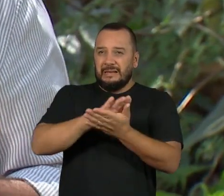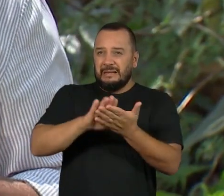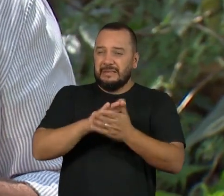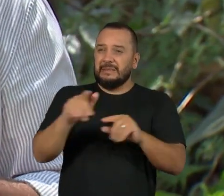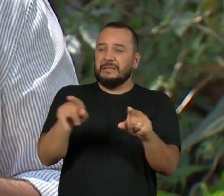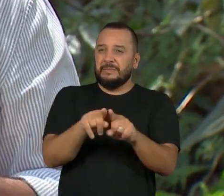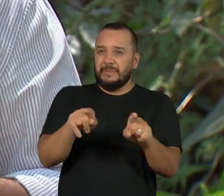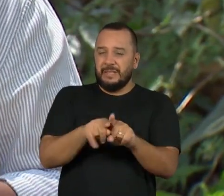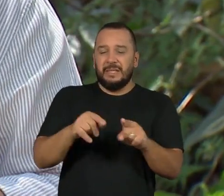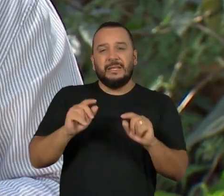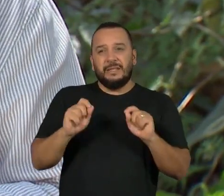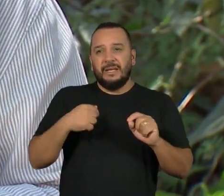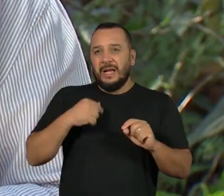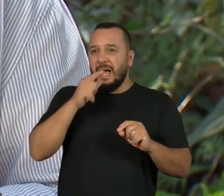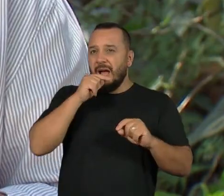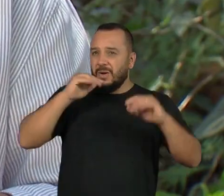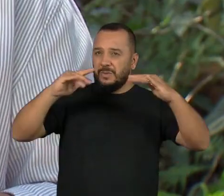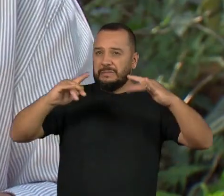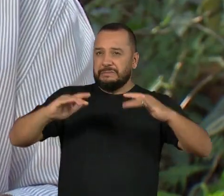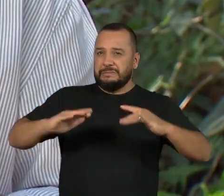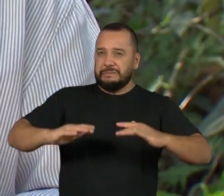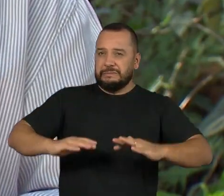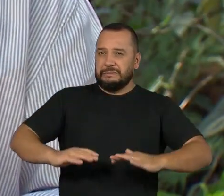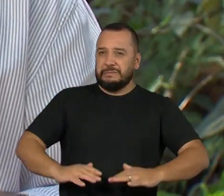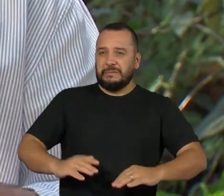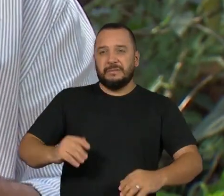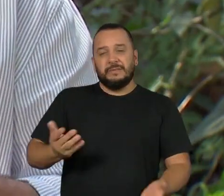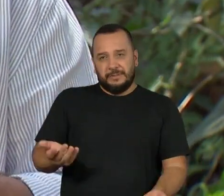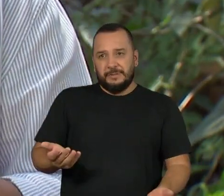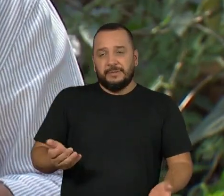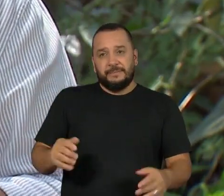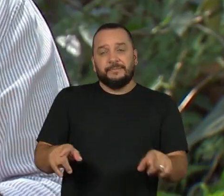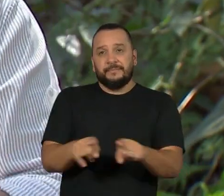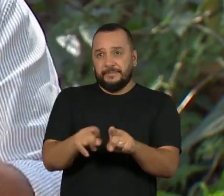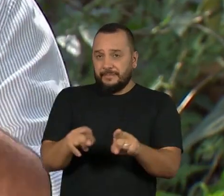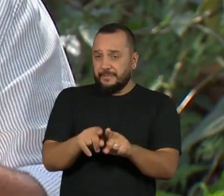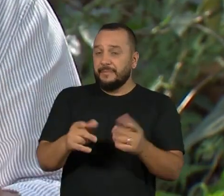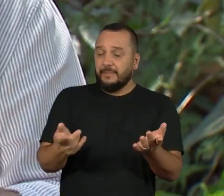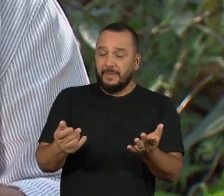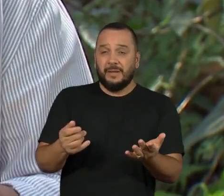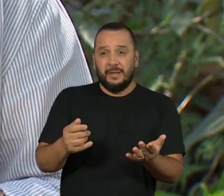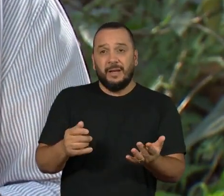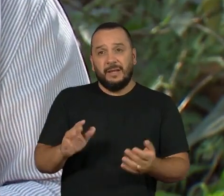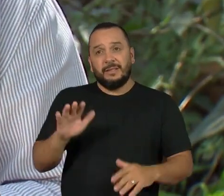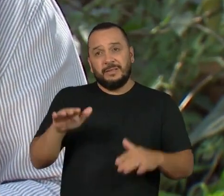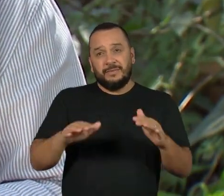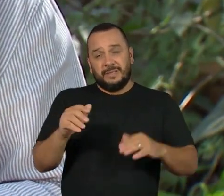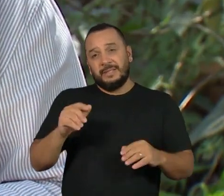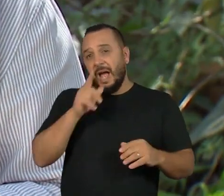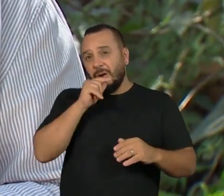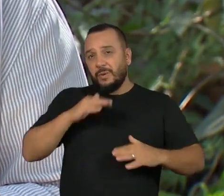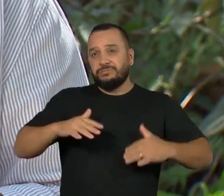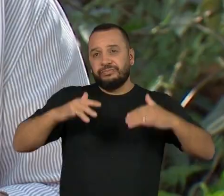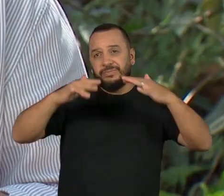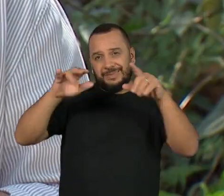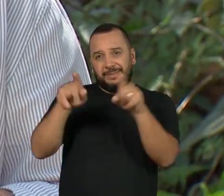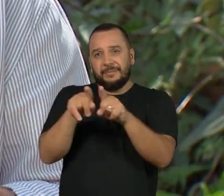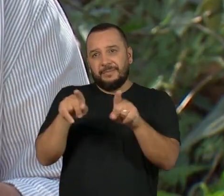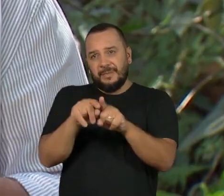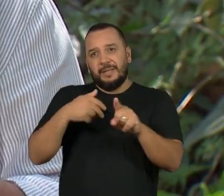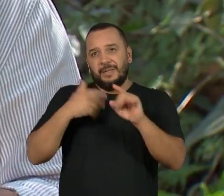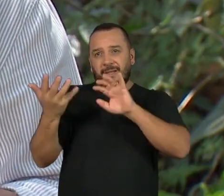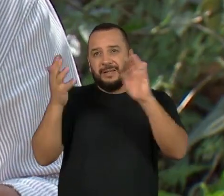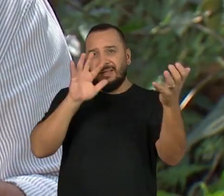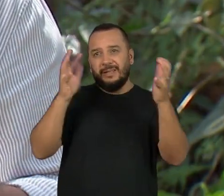de precipitação pluviométrica no sul do país, ou seja, as mudanças climáticas por si só já ameaçam fortemente a